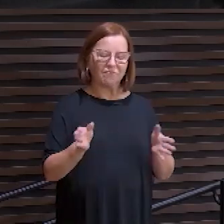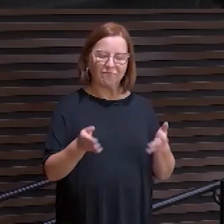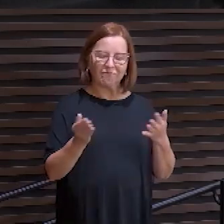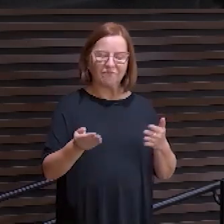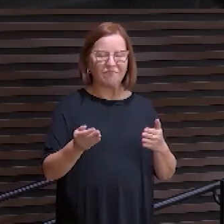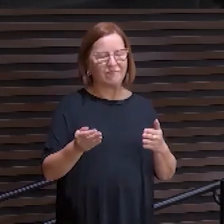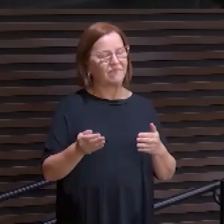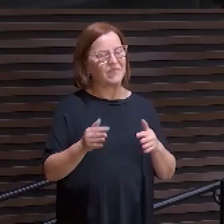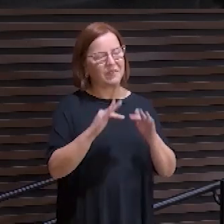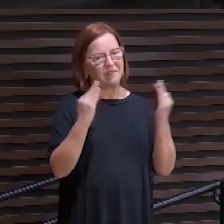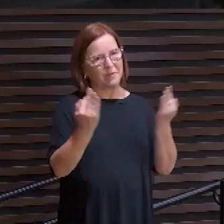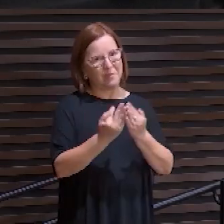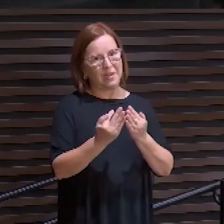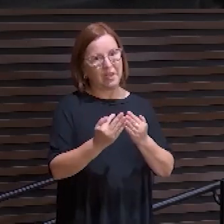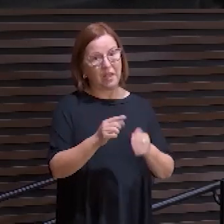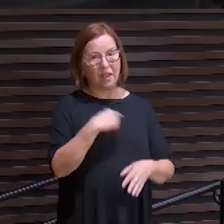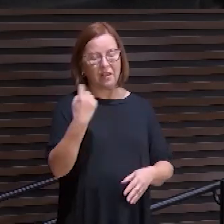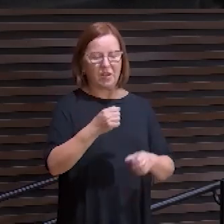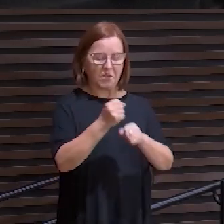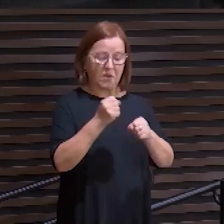Nós construímos uma casa,